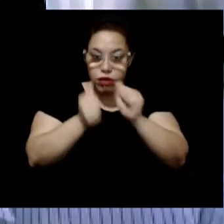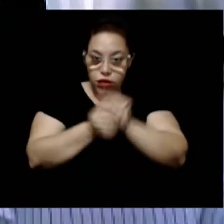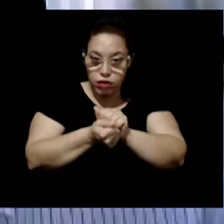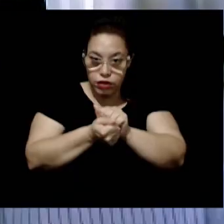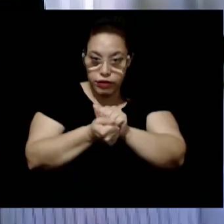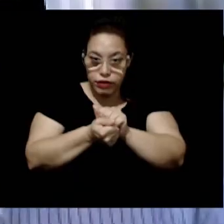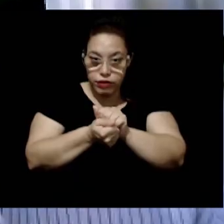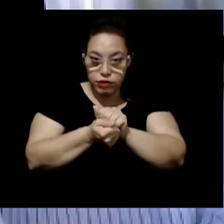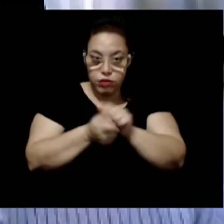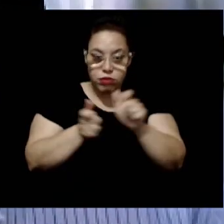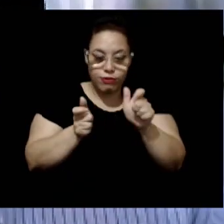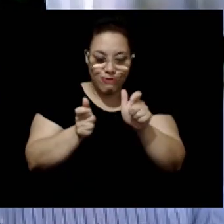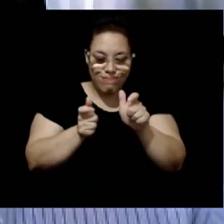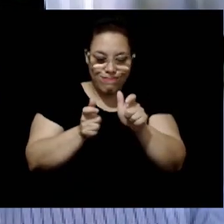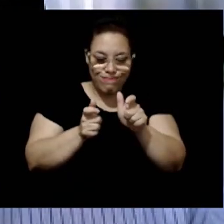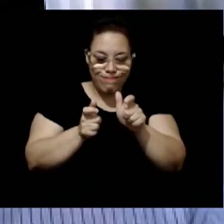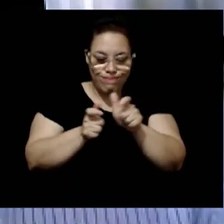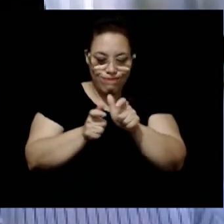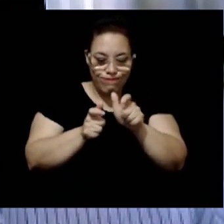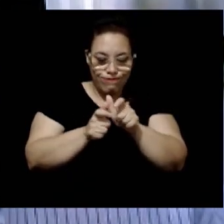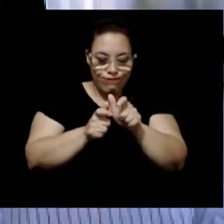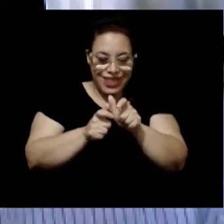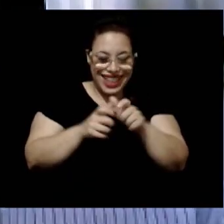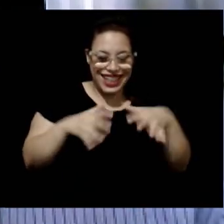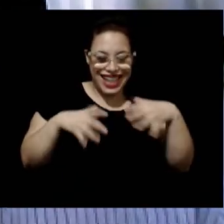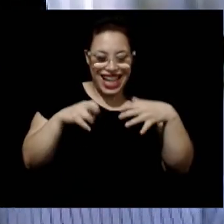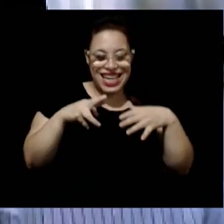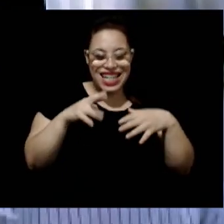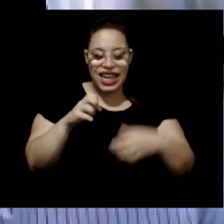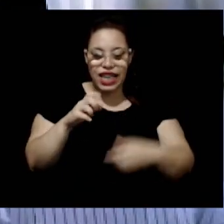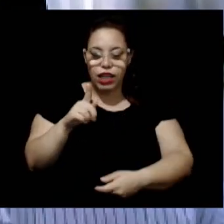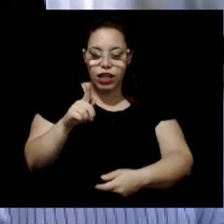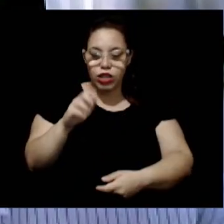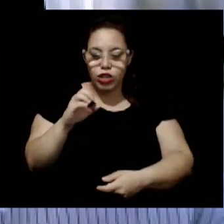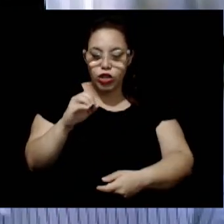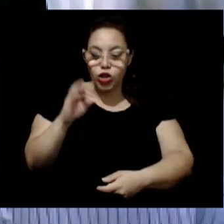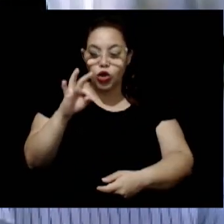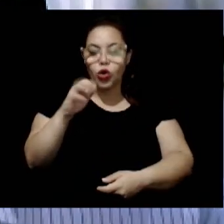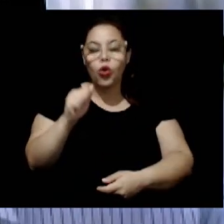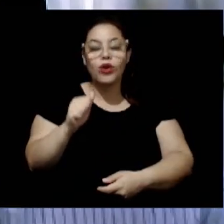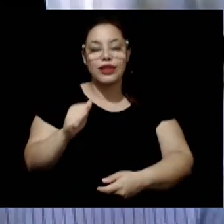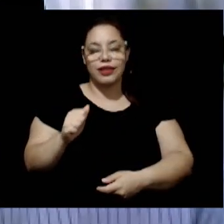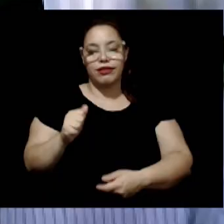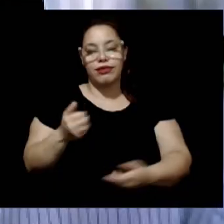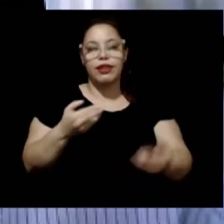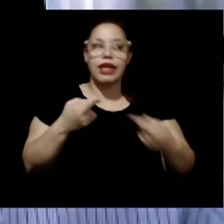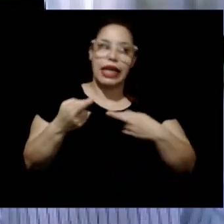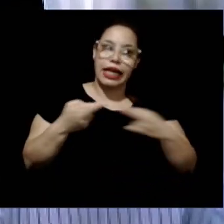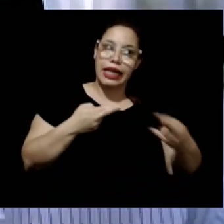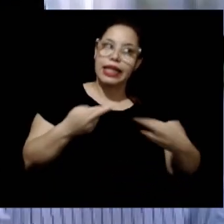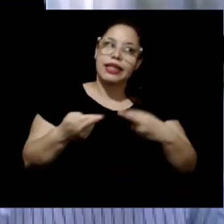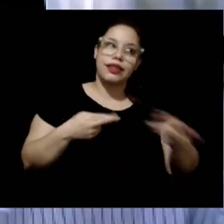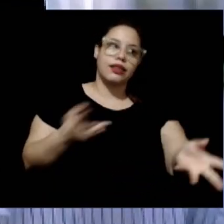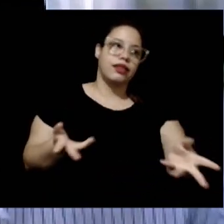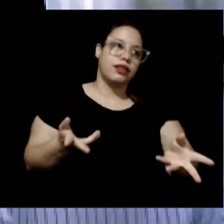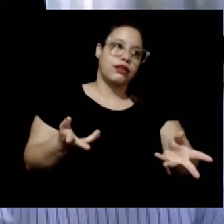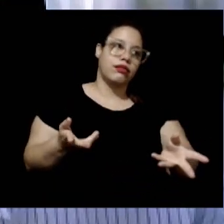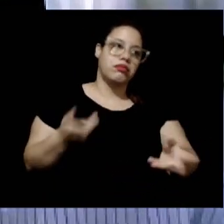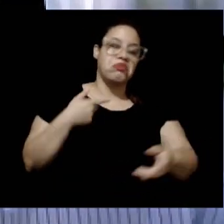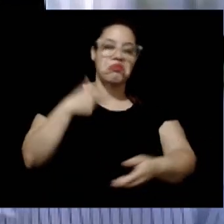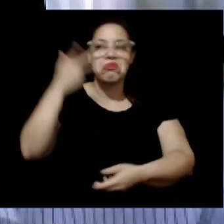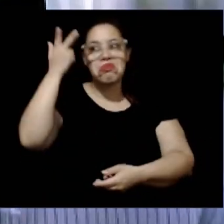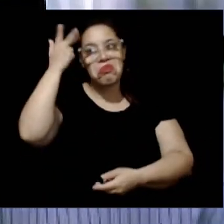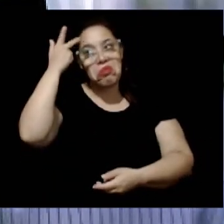de ter as crises de gota, né? Então, essa relação. Eu, particularmente, acho que a gente não